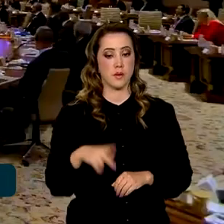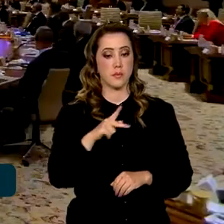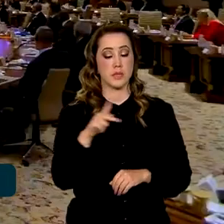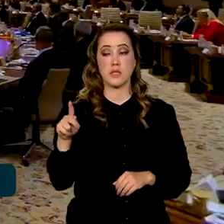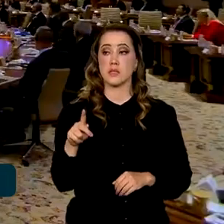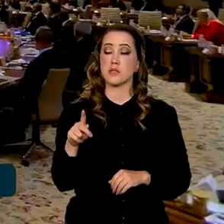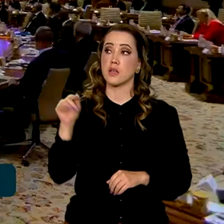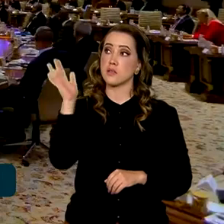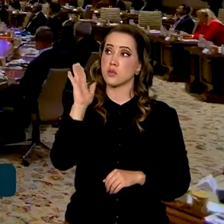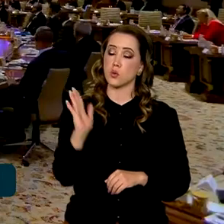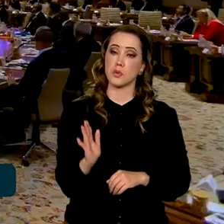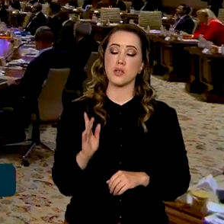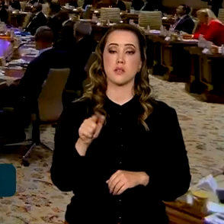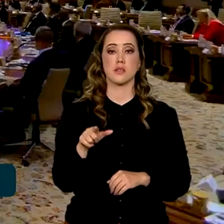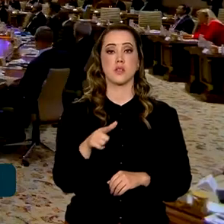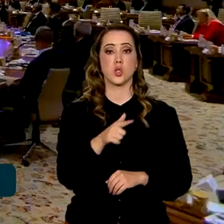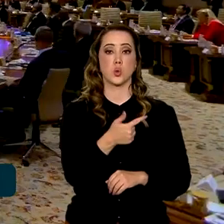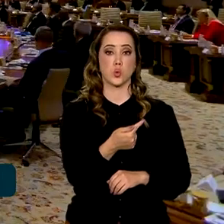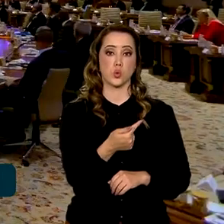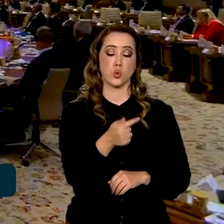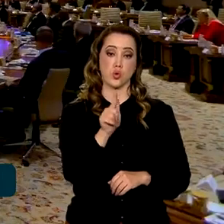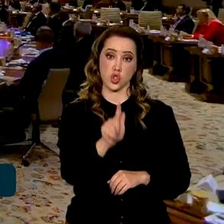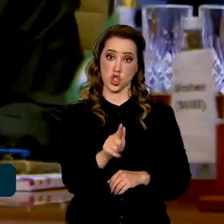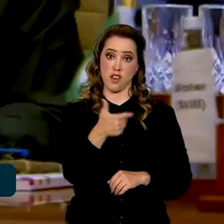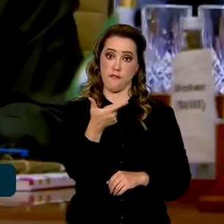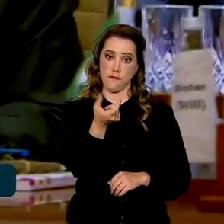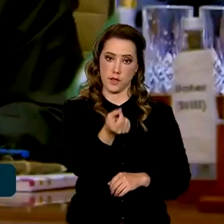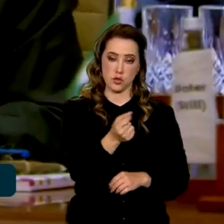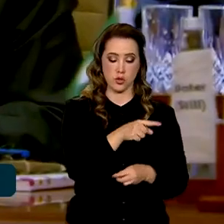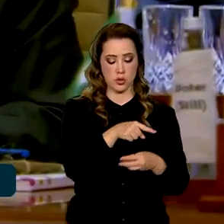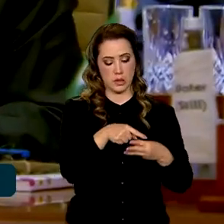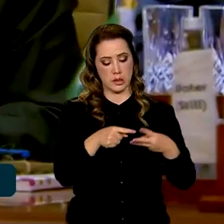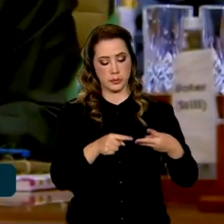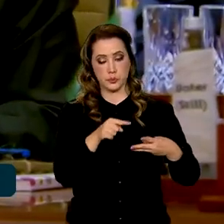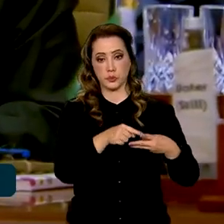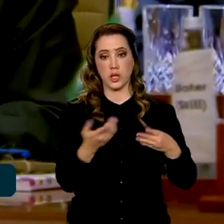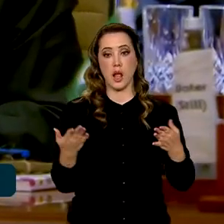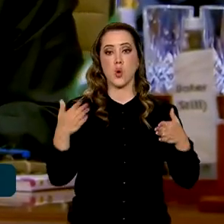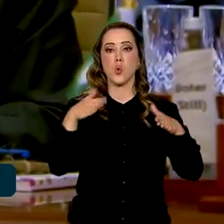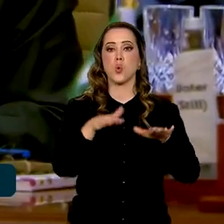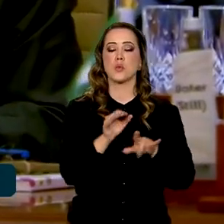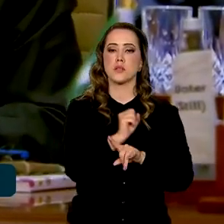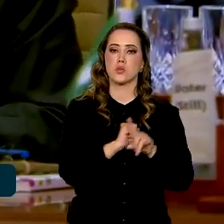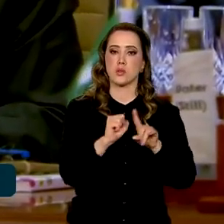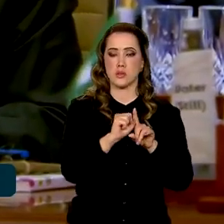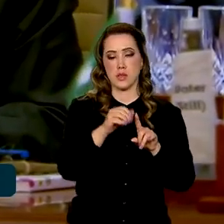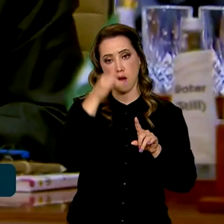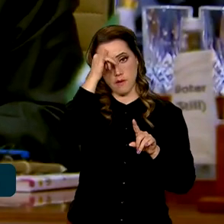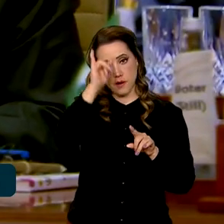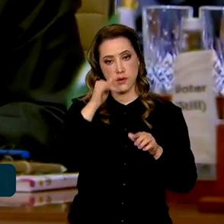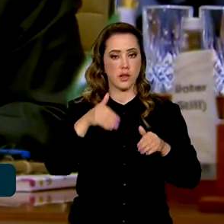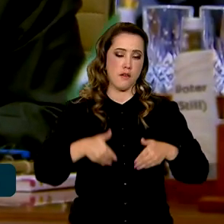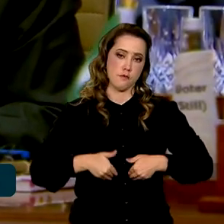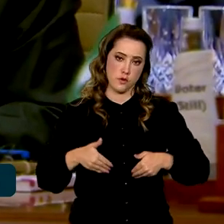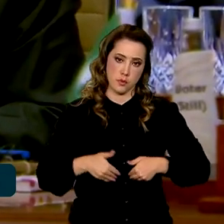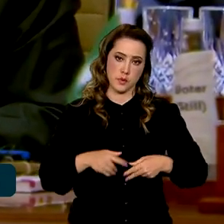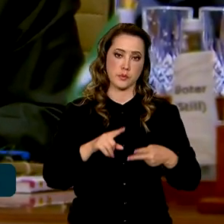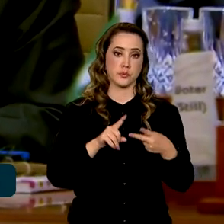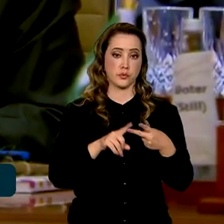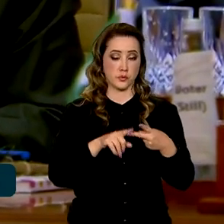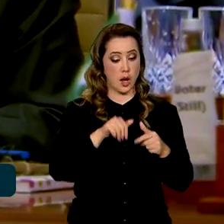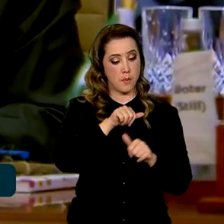do G20 tem três prioridades: a inclusão social e o combate à fome, a